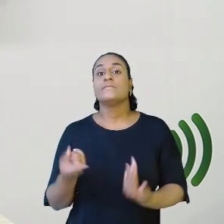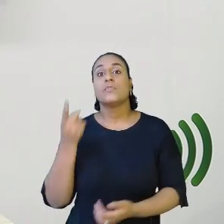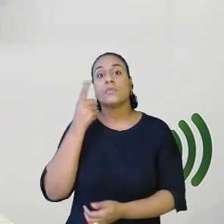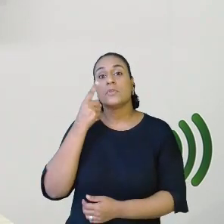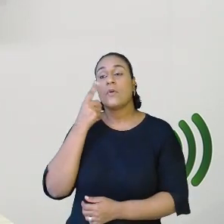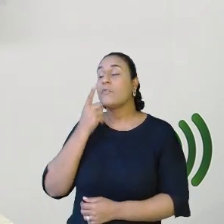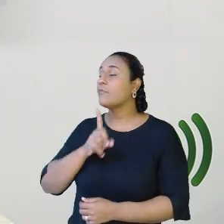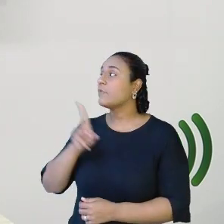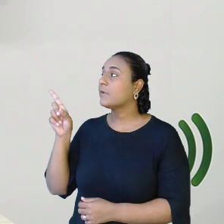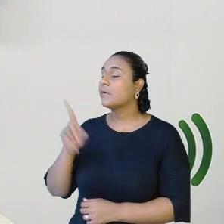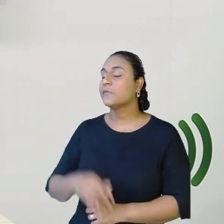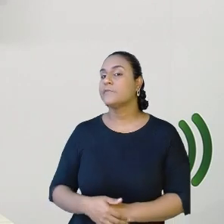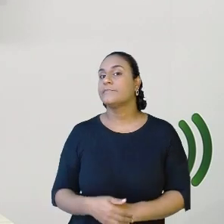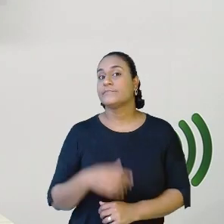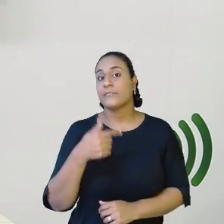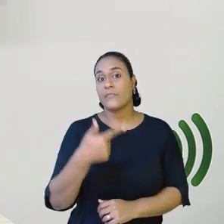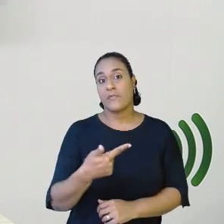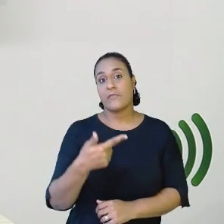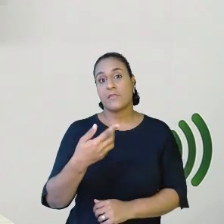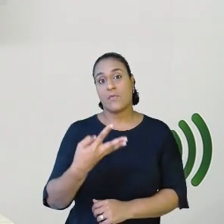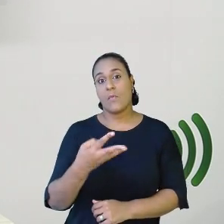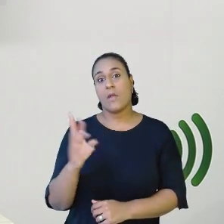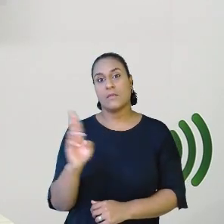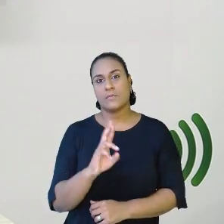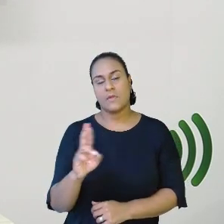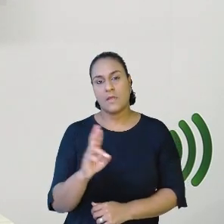aí R$